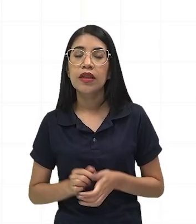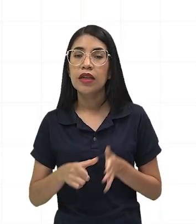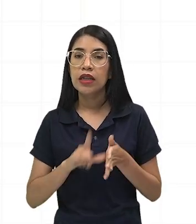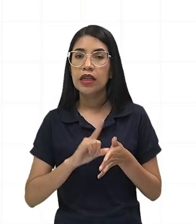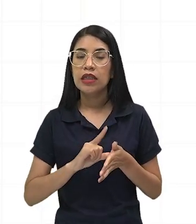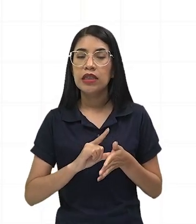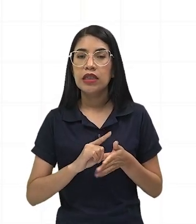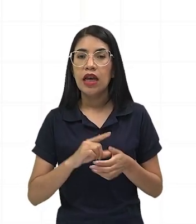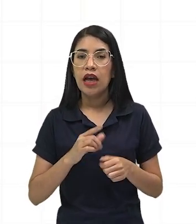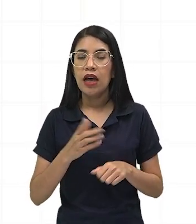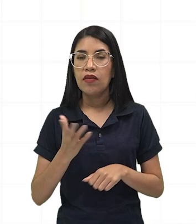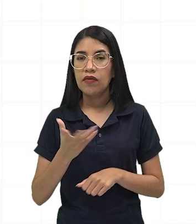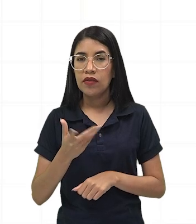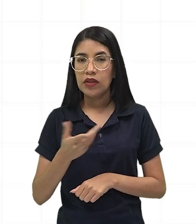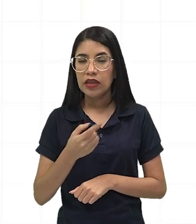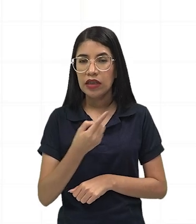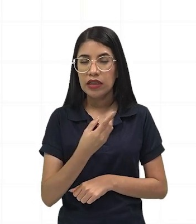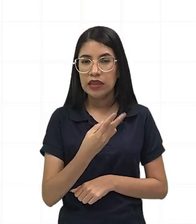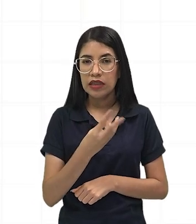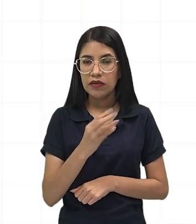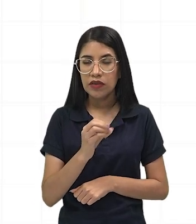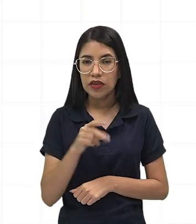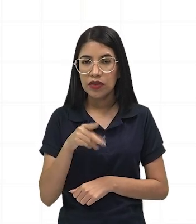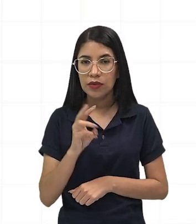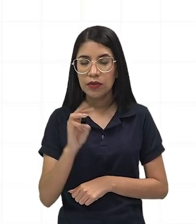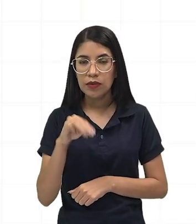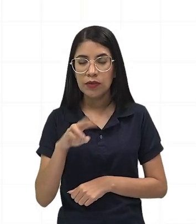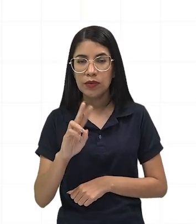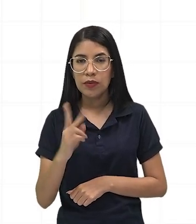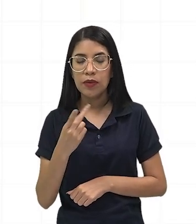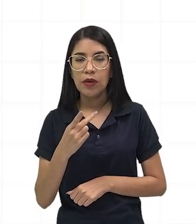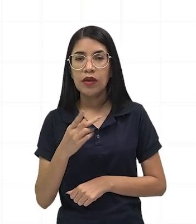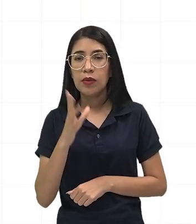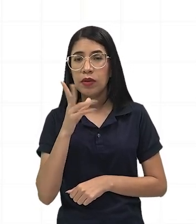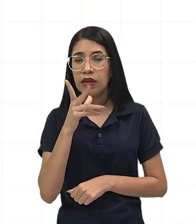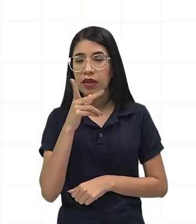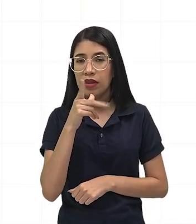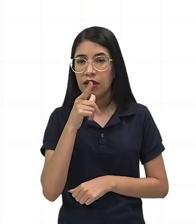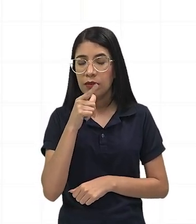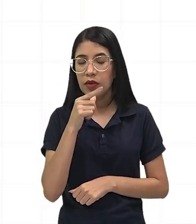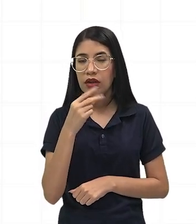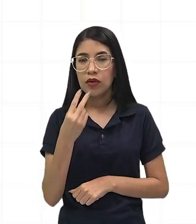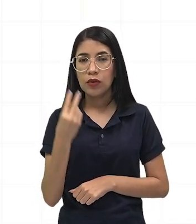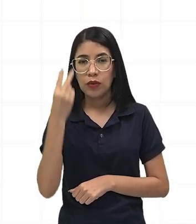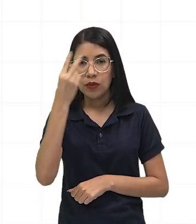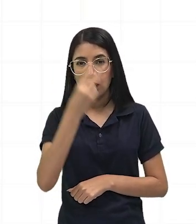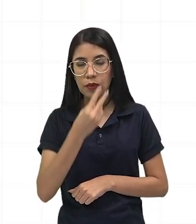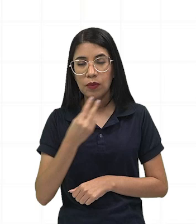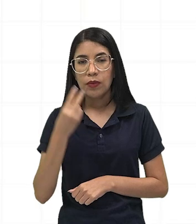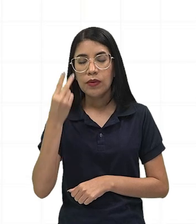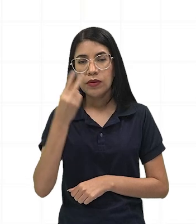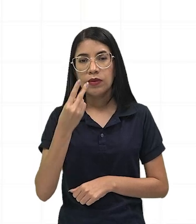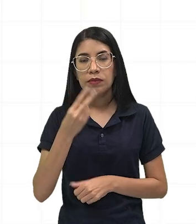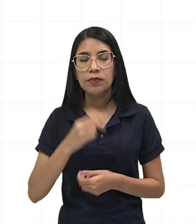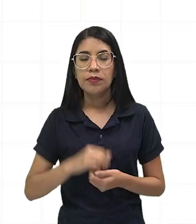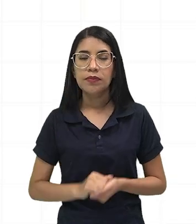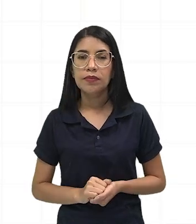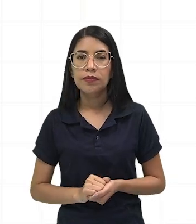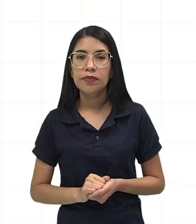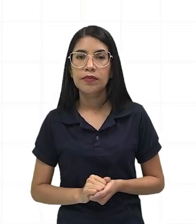a 120 km por hora, eu gastei 2 horas. E